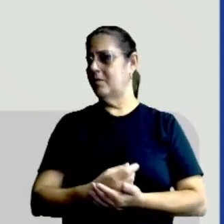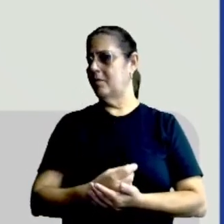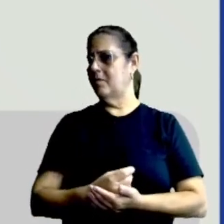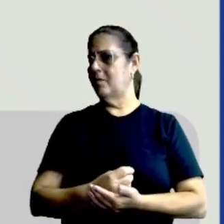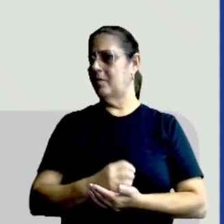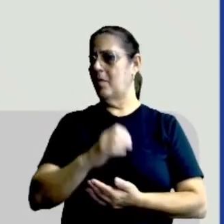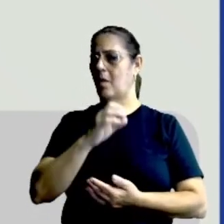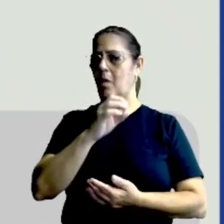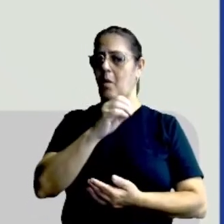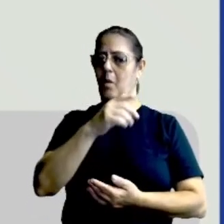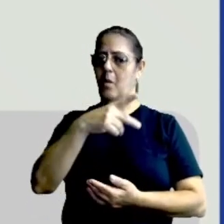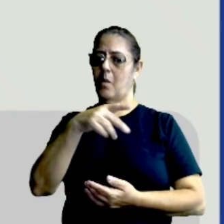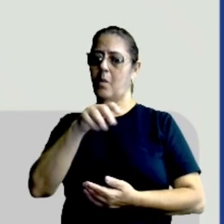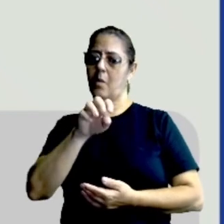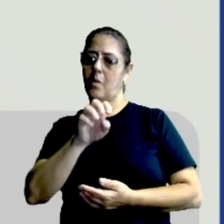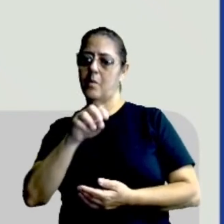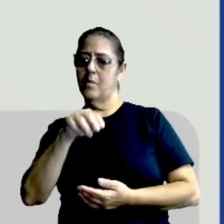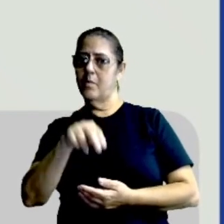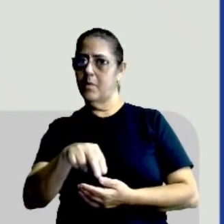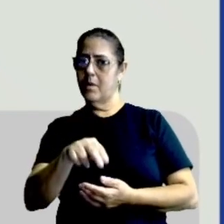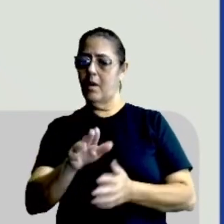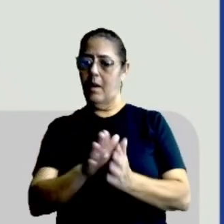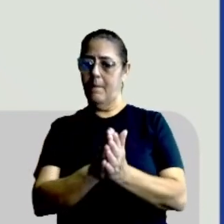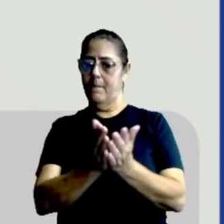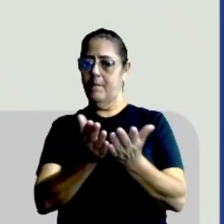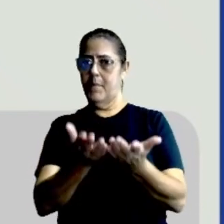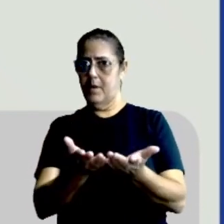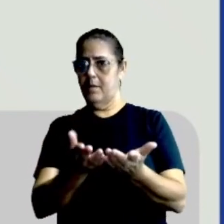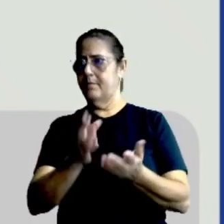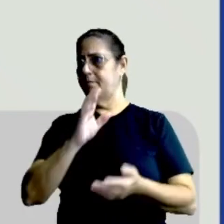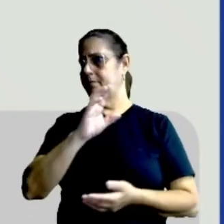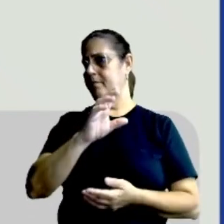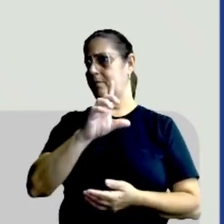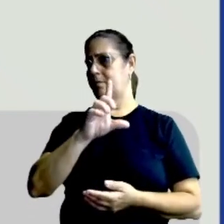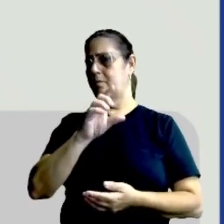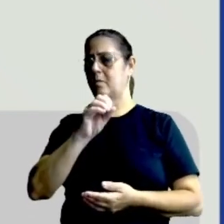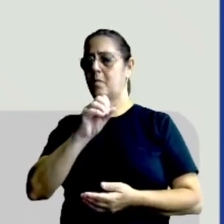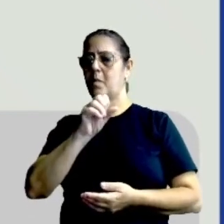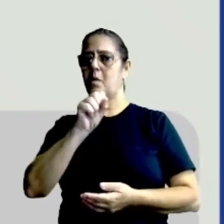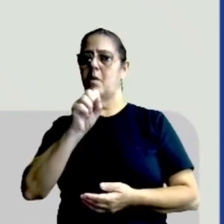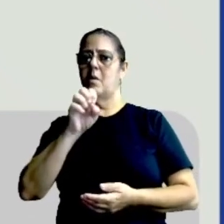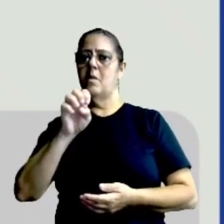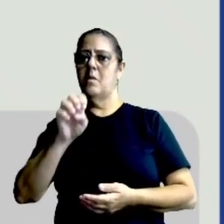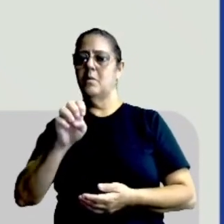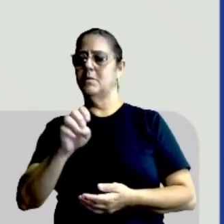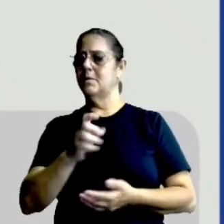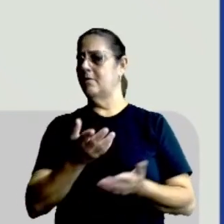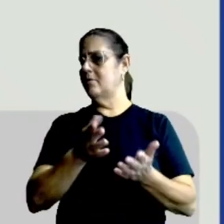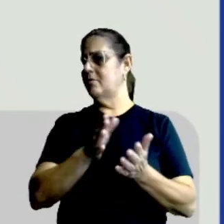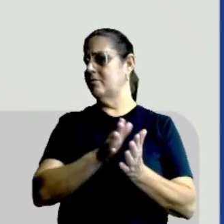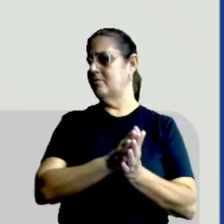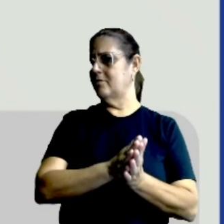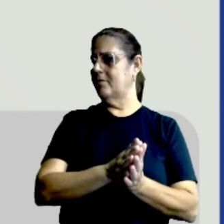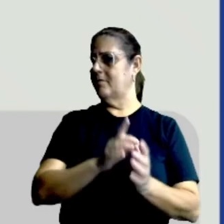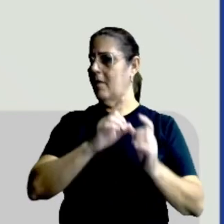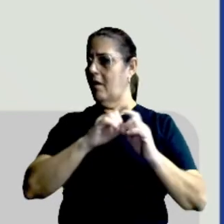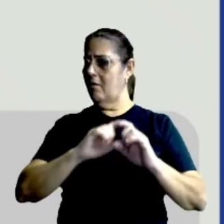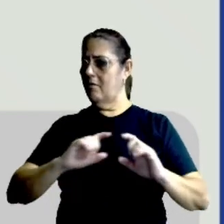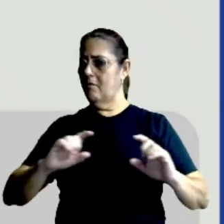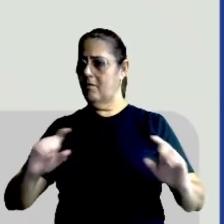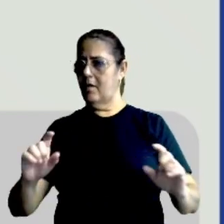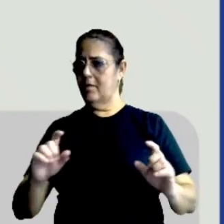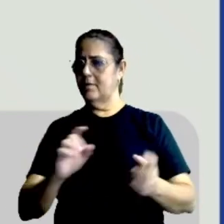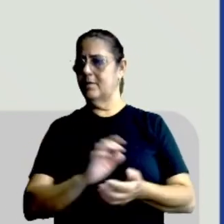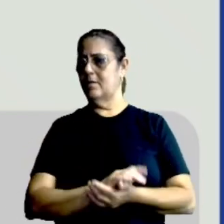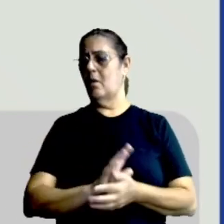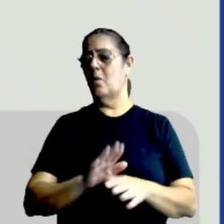Pedro porque o pai nem abriu o livro tá ou bem abrir e na segunda questão a frase que você